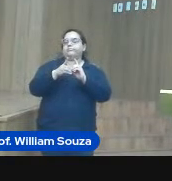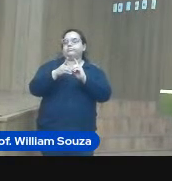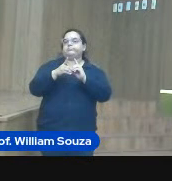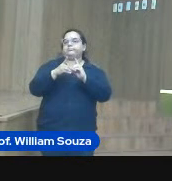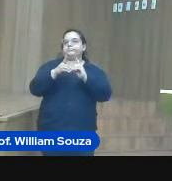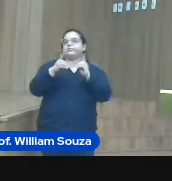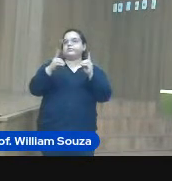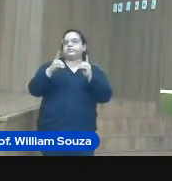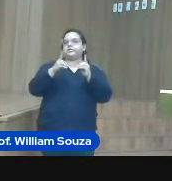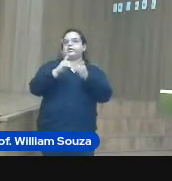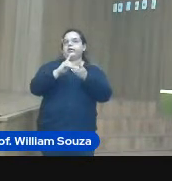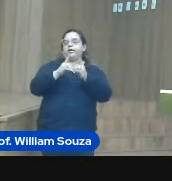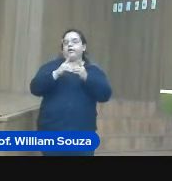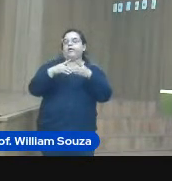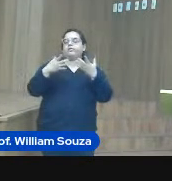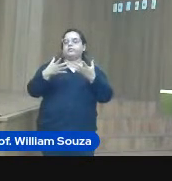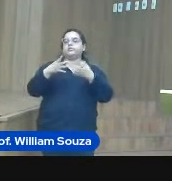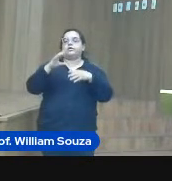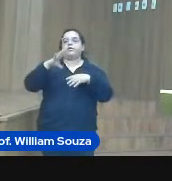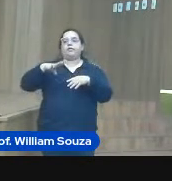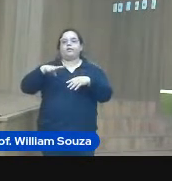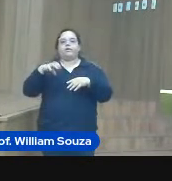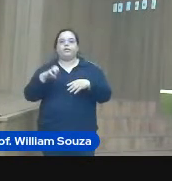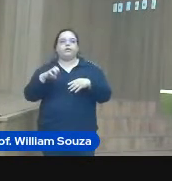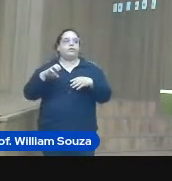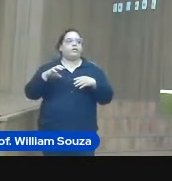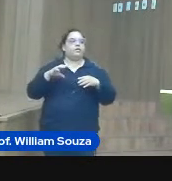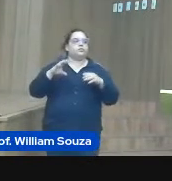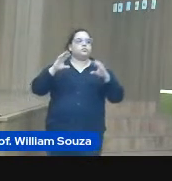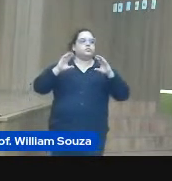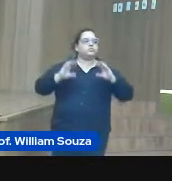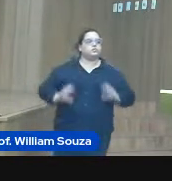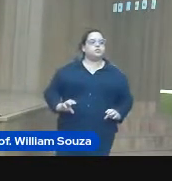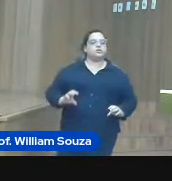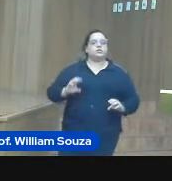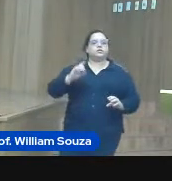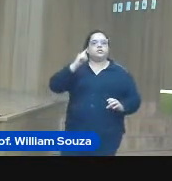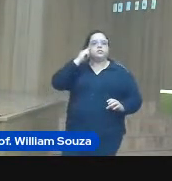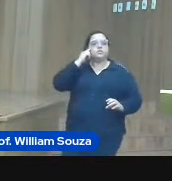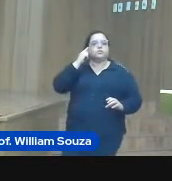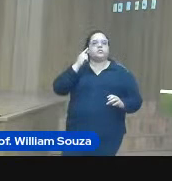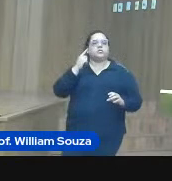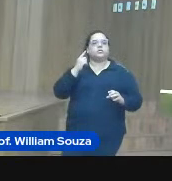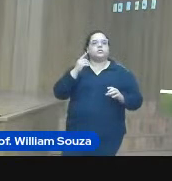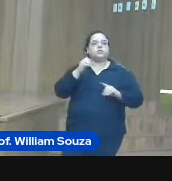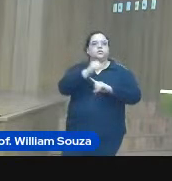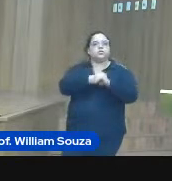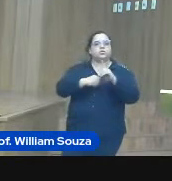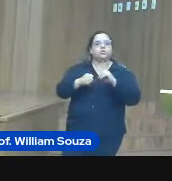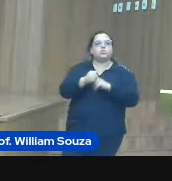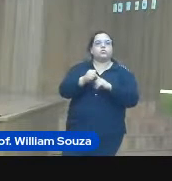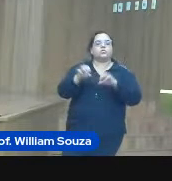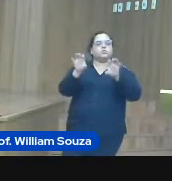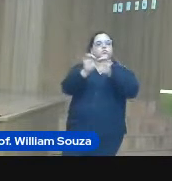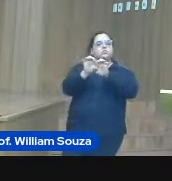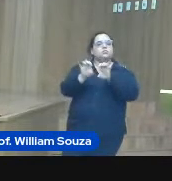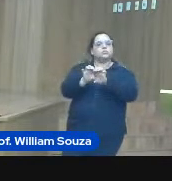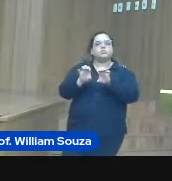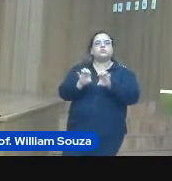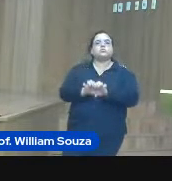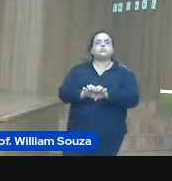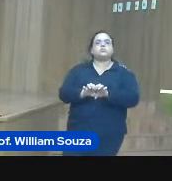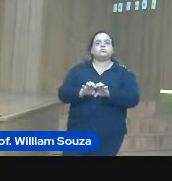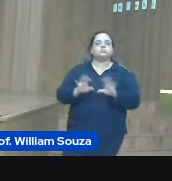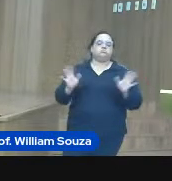ética, cidadania, intuição, emoção, relações sociais, cultura. Isso não,